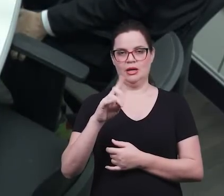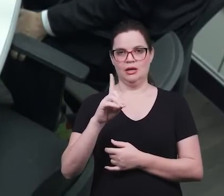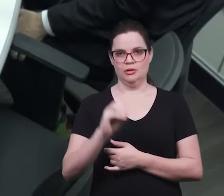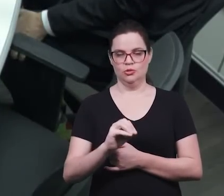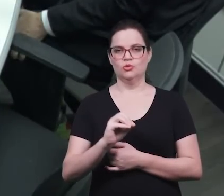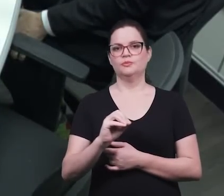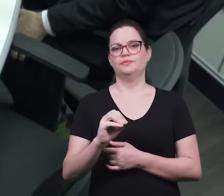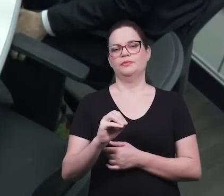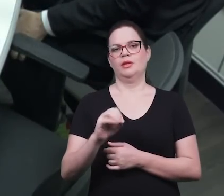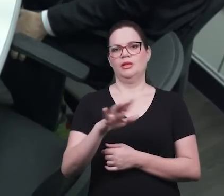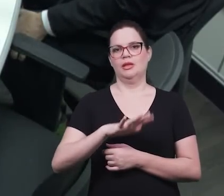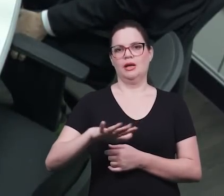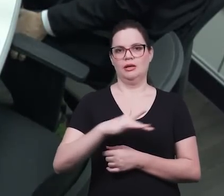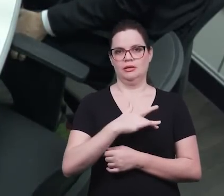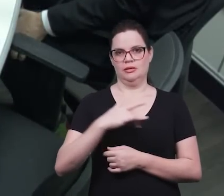em